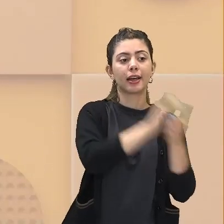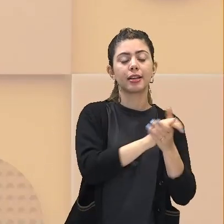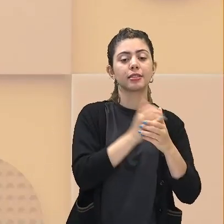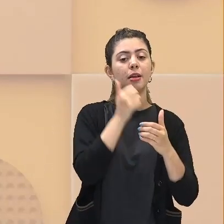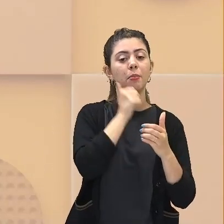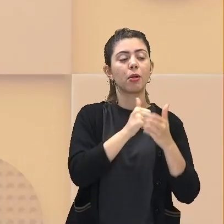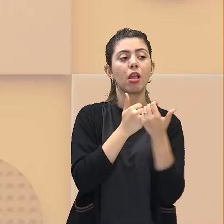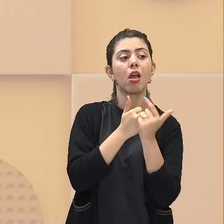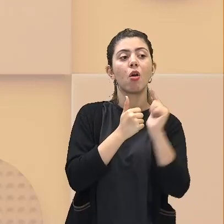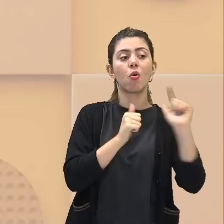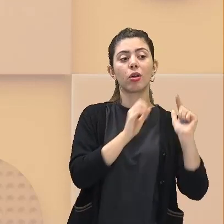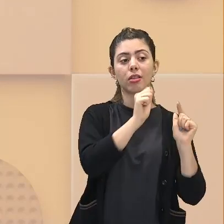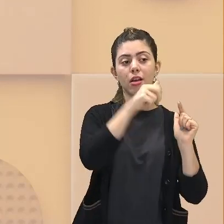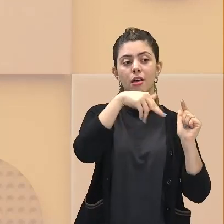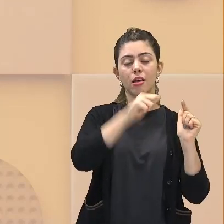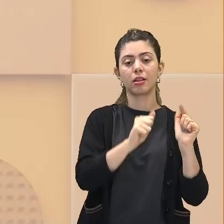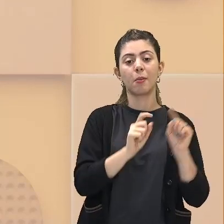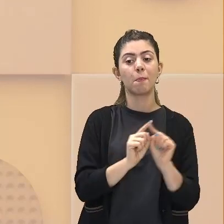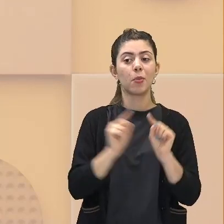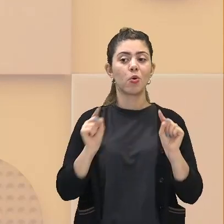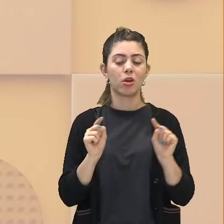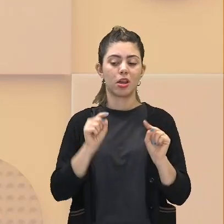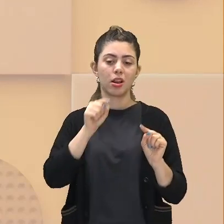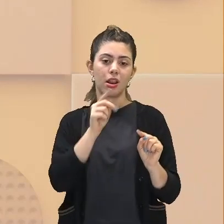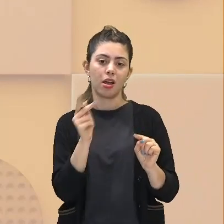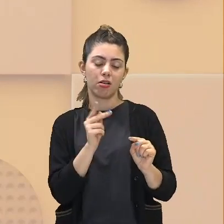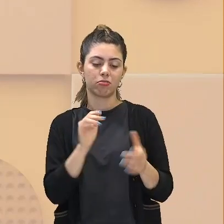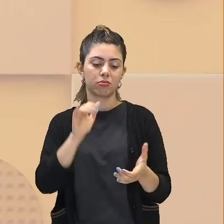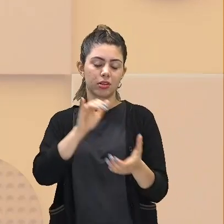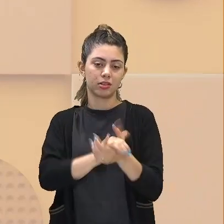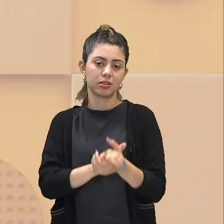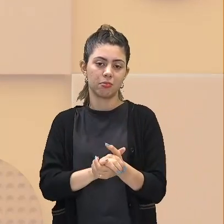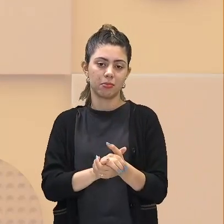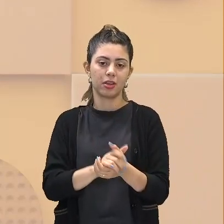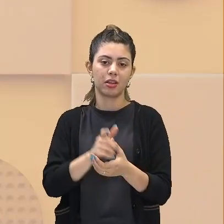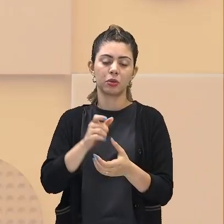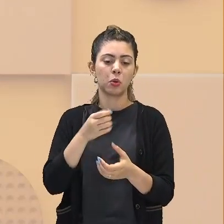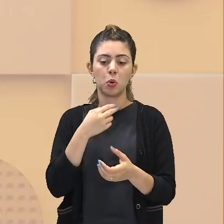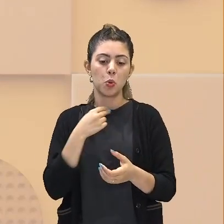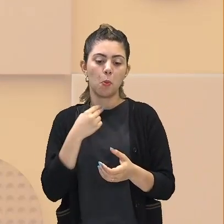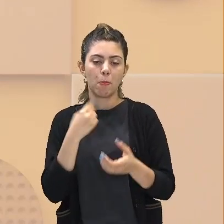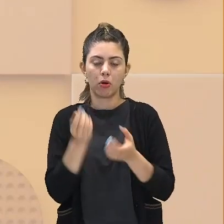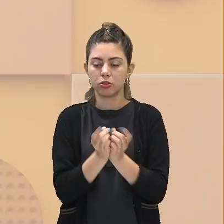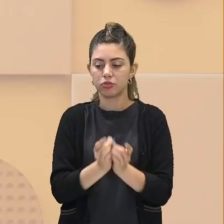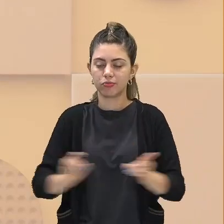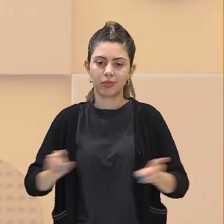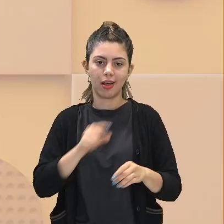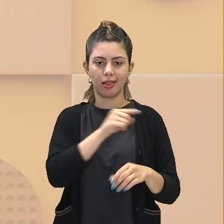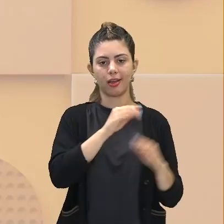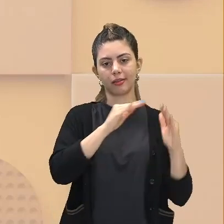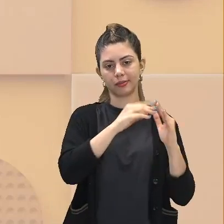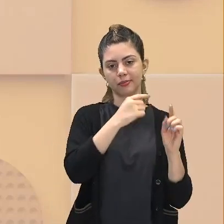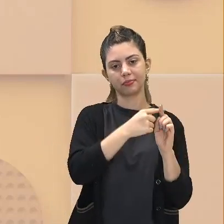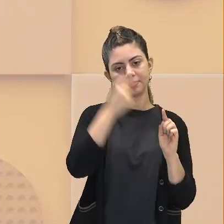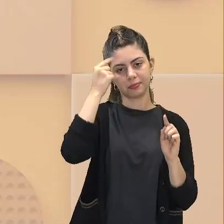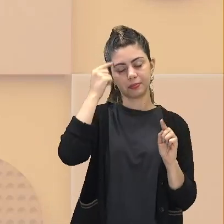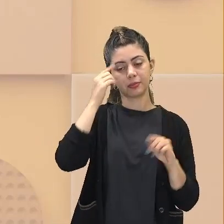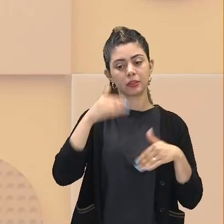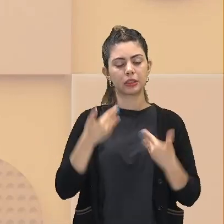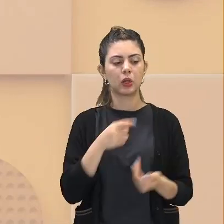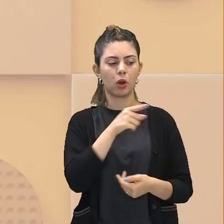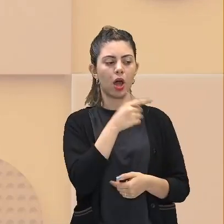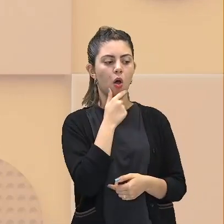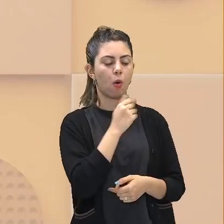Catarina de Aragão fez com que Henrique VIII rompesse com a Igreja Católica. Então,